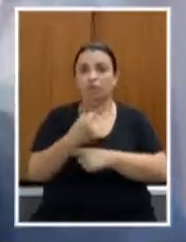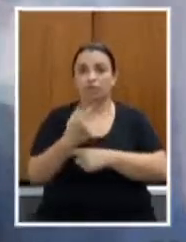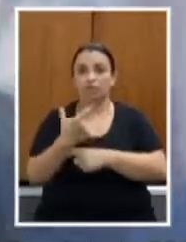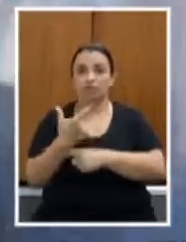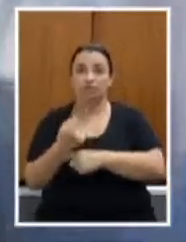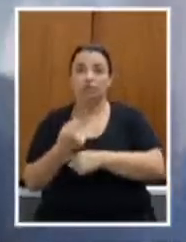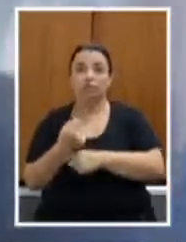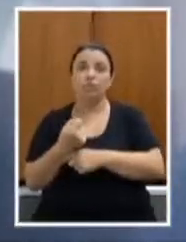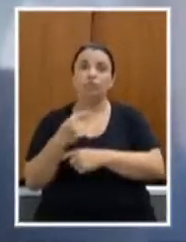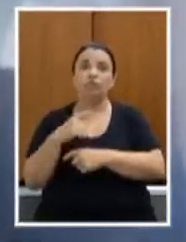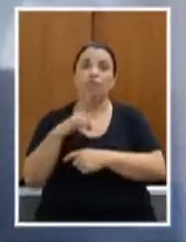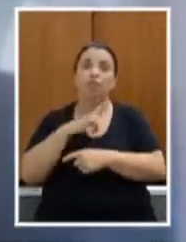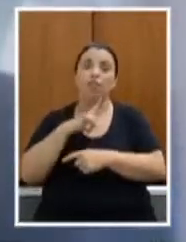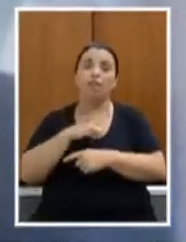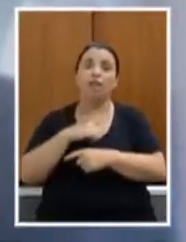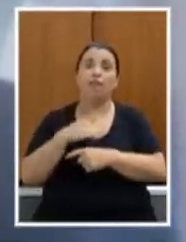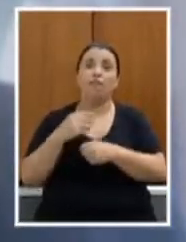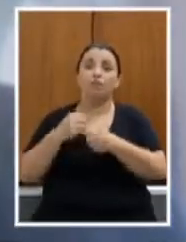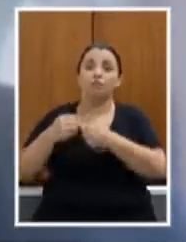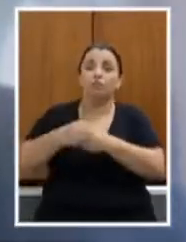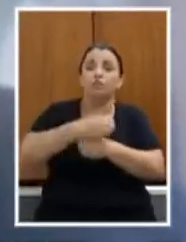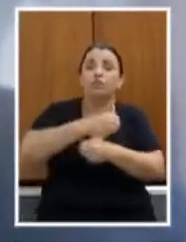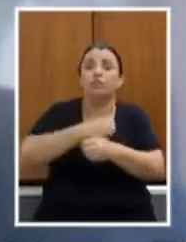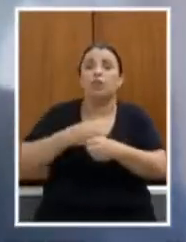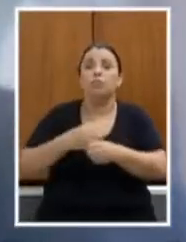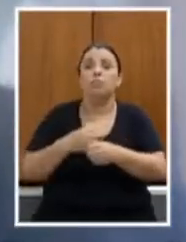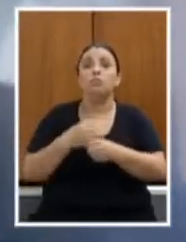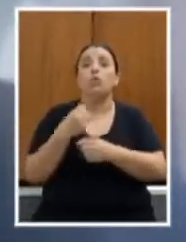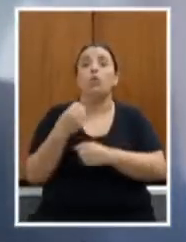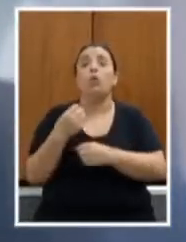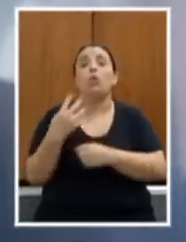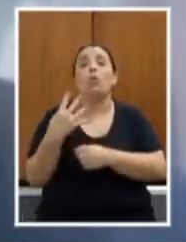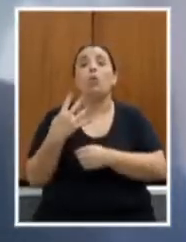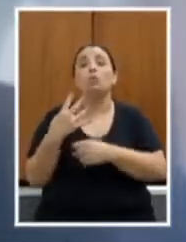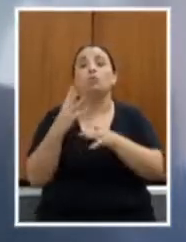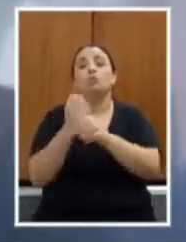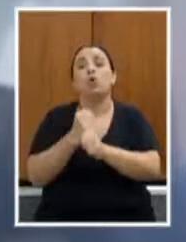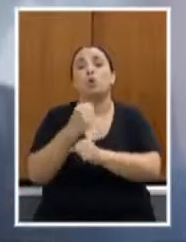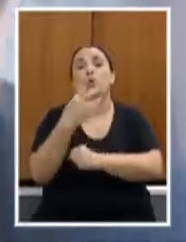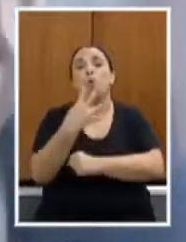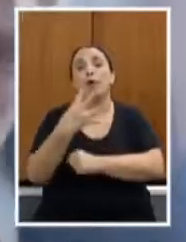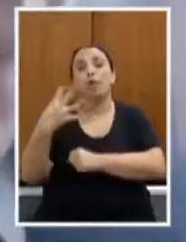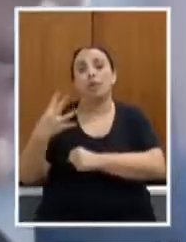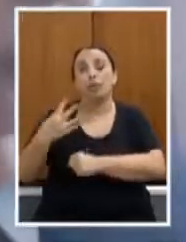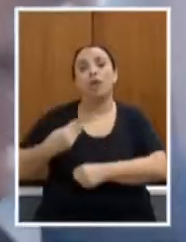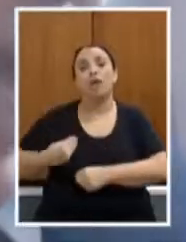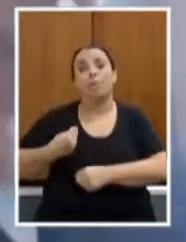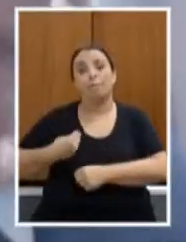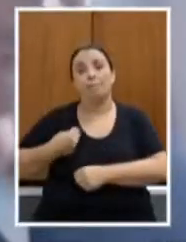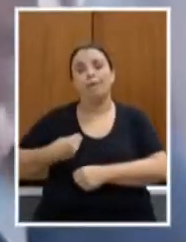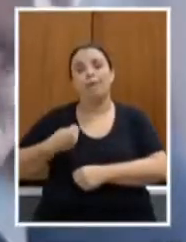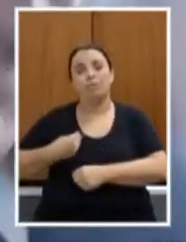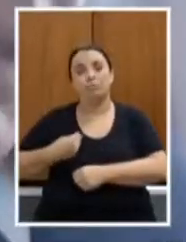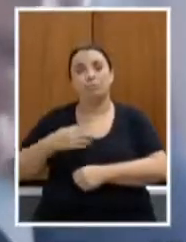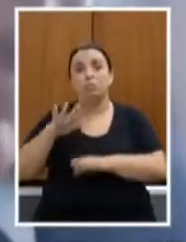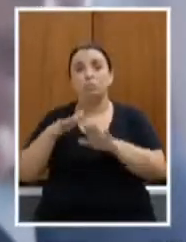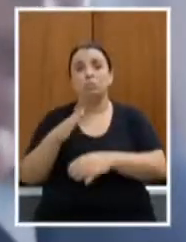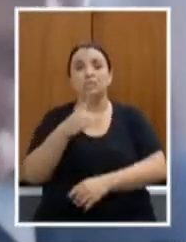foram 44 municípios participantes, mais de 100 pessoas de maneira online